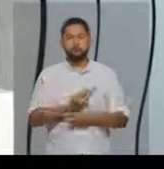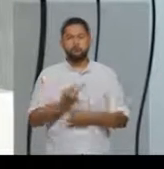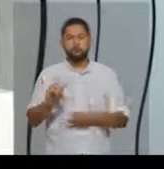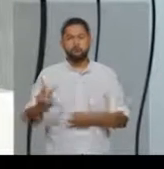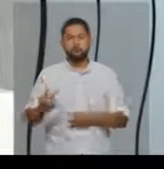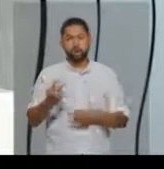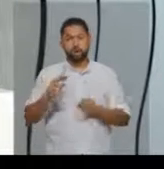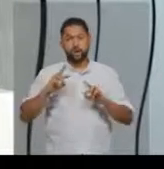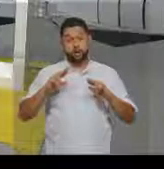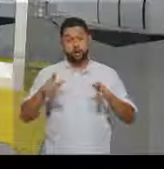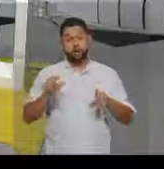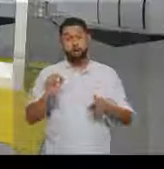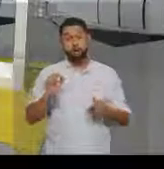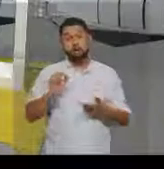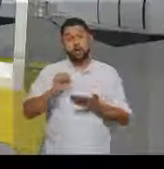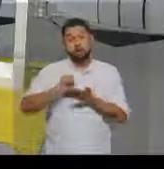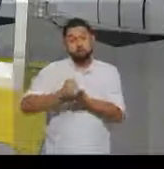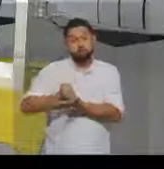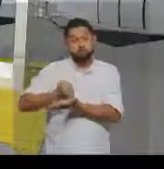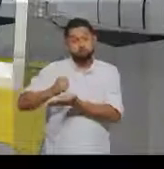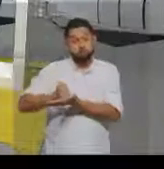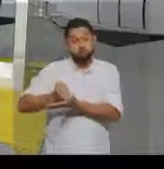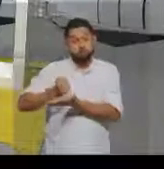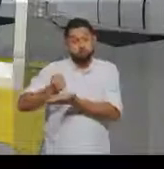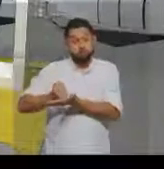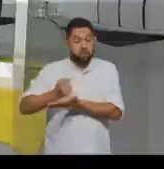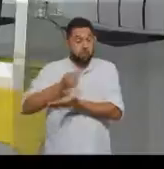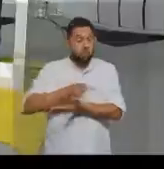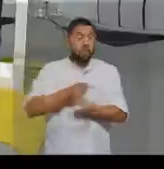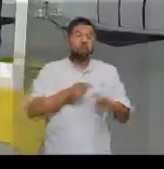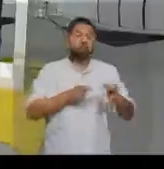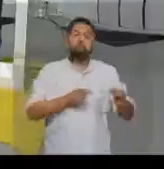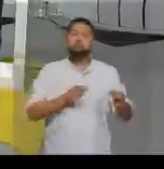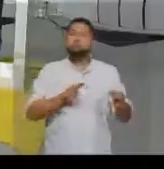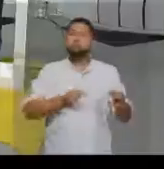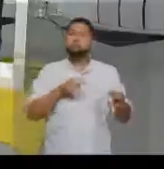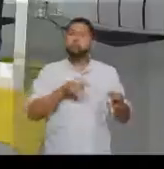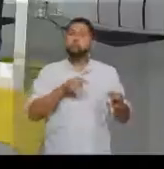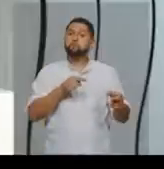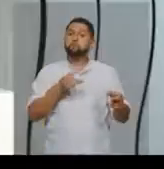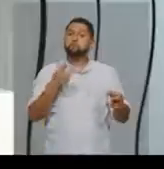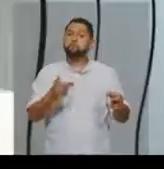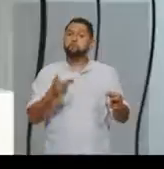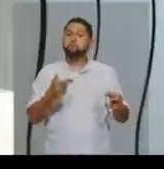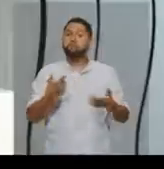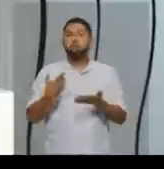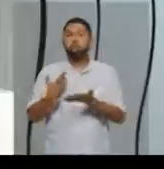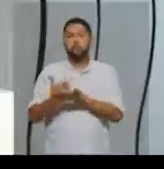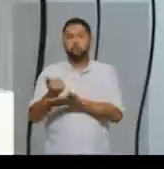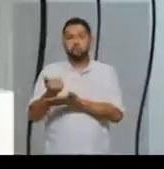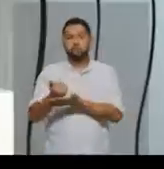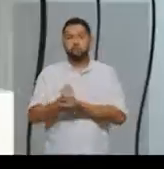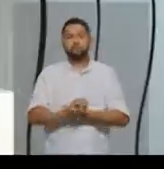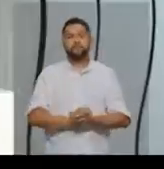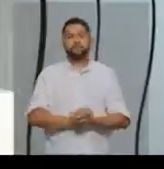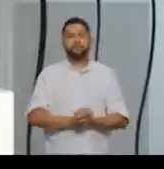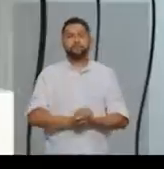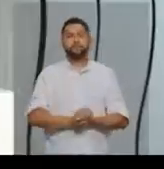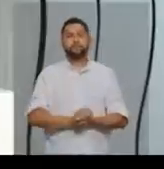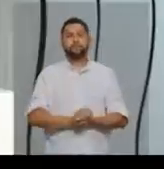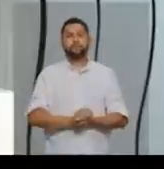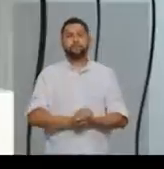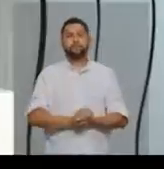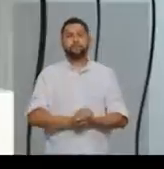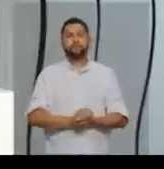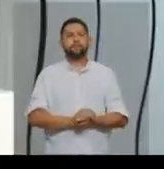estou colocando aqui é porque um vai ser inteiro e o outro vai ser macerado.